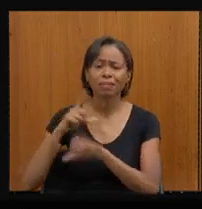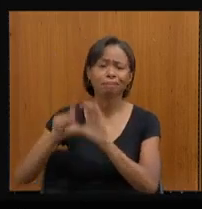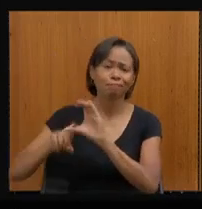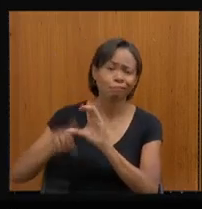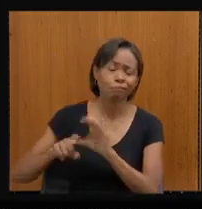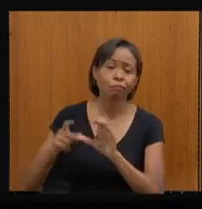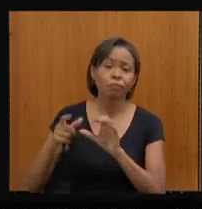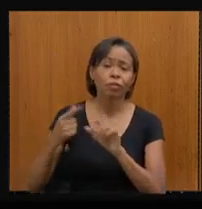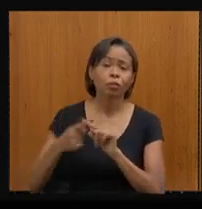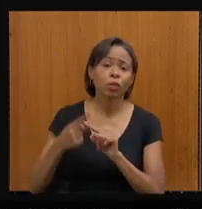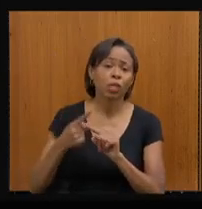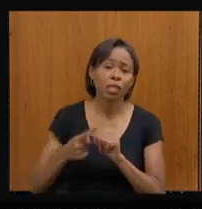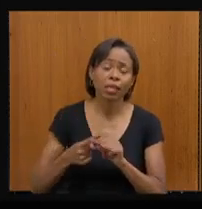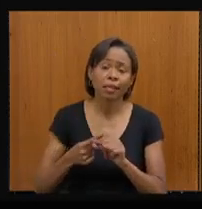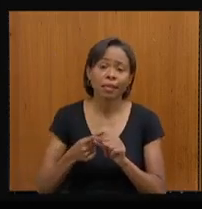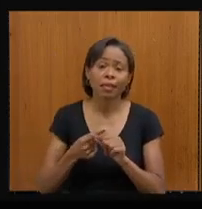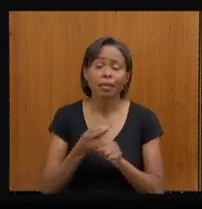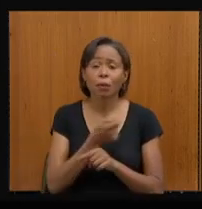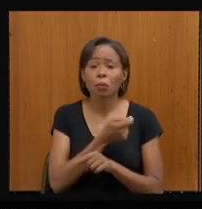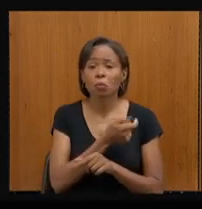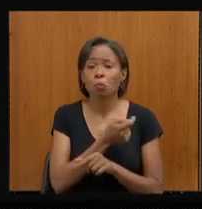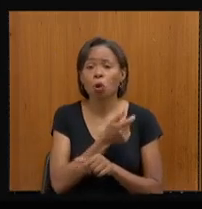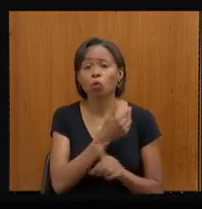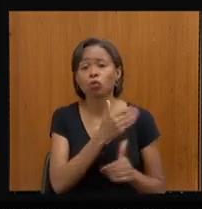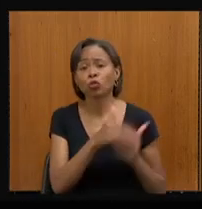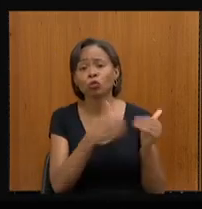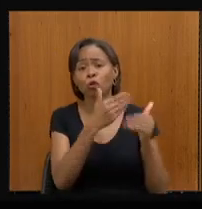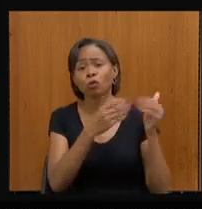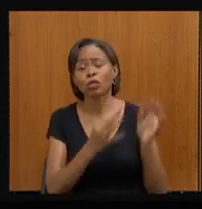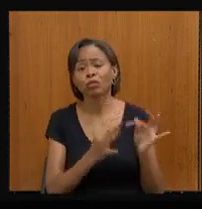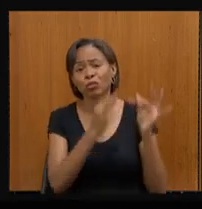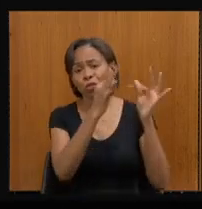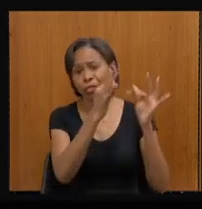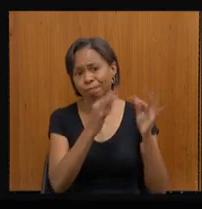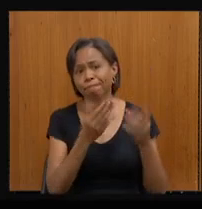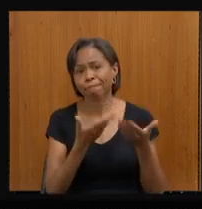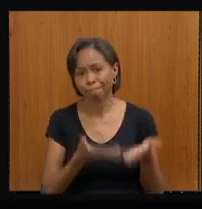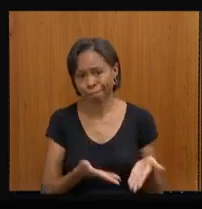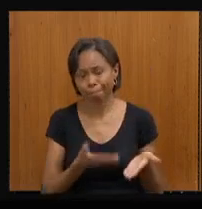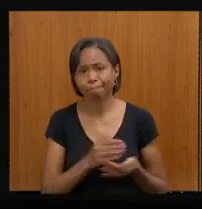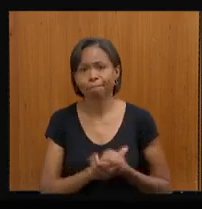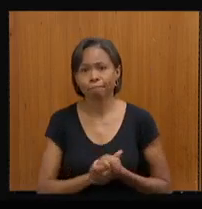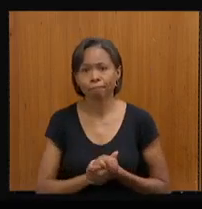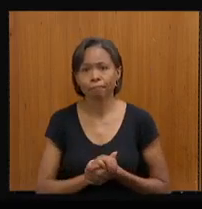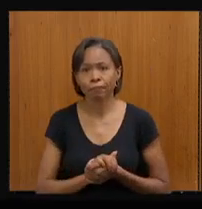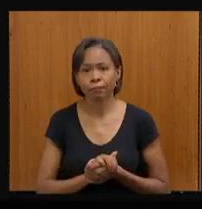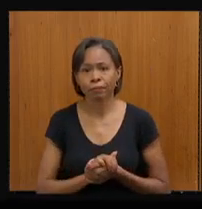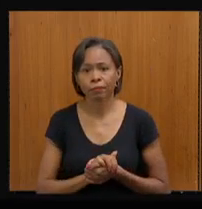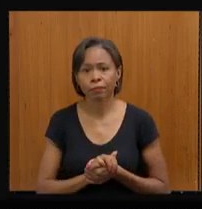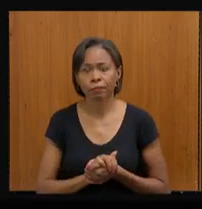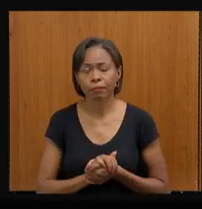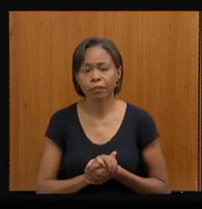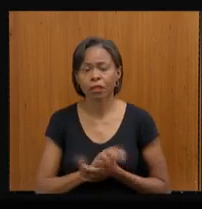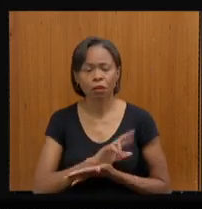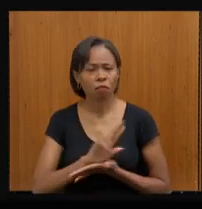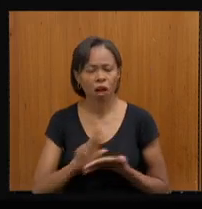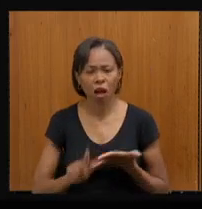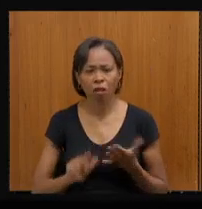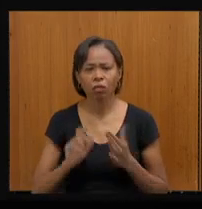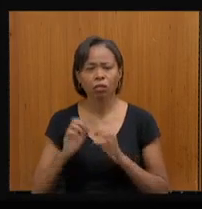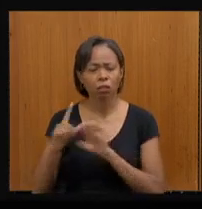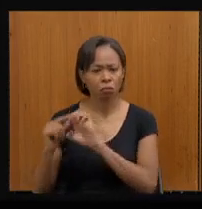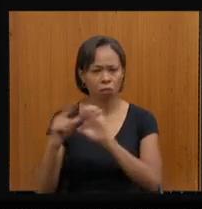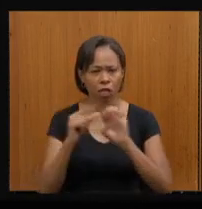porque aqui pouco e desenvolveu a respeito de Então os grandes Empreendimentos precisam